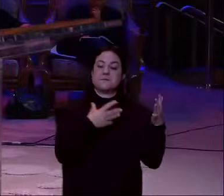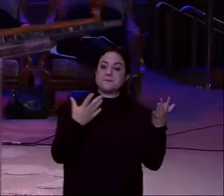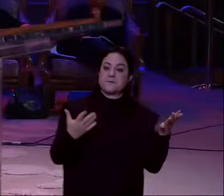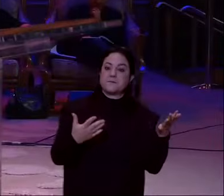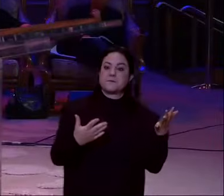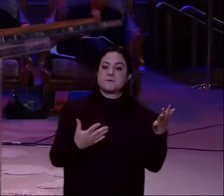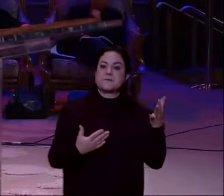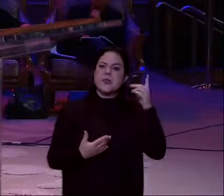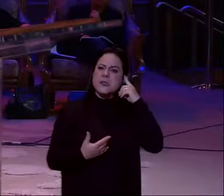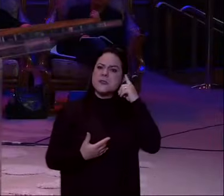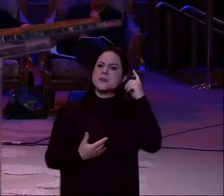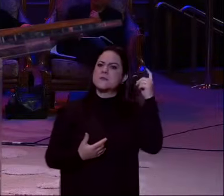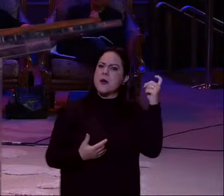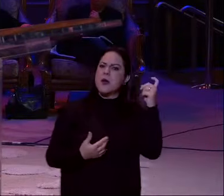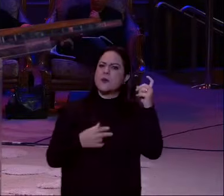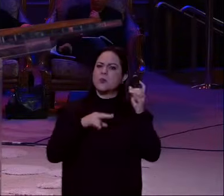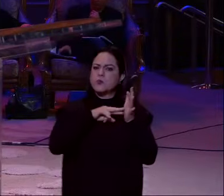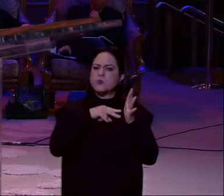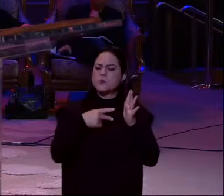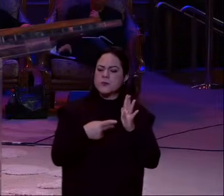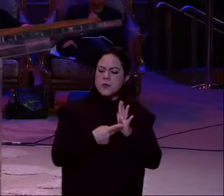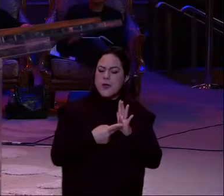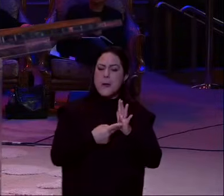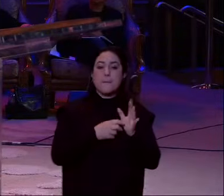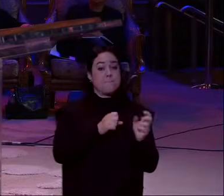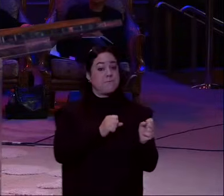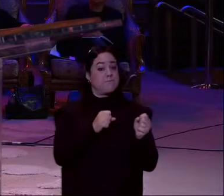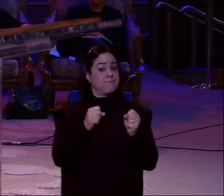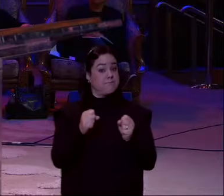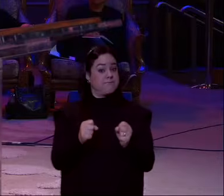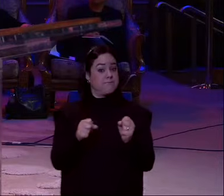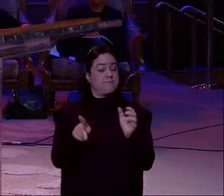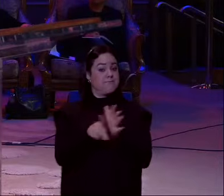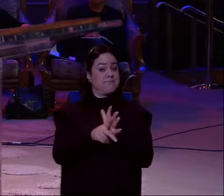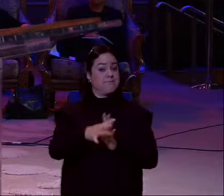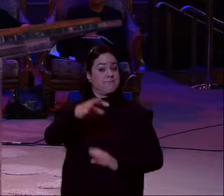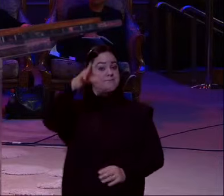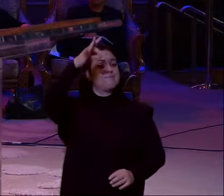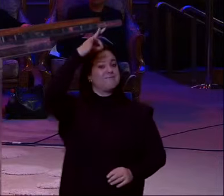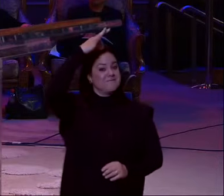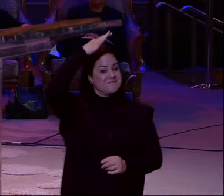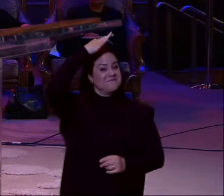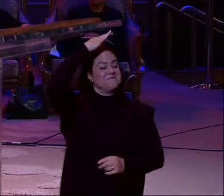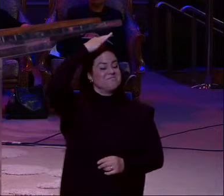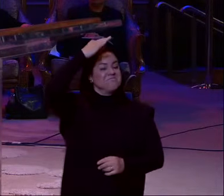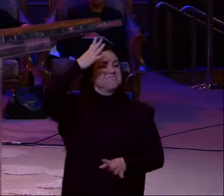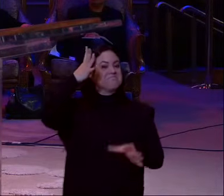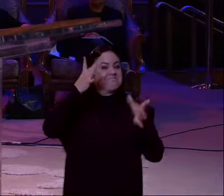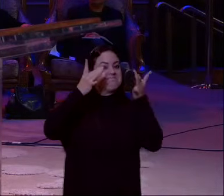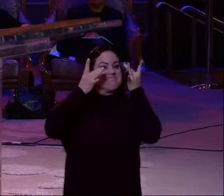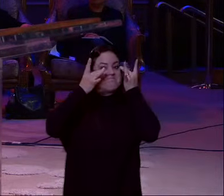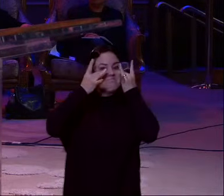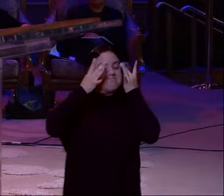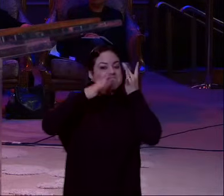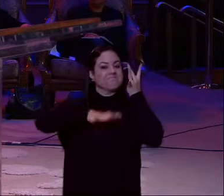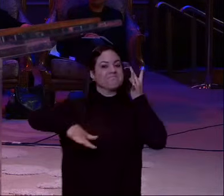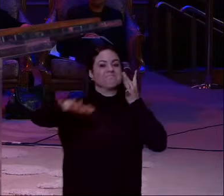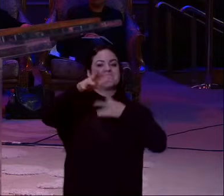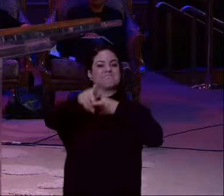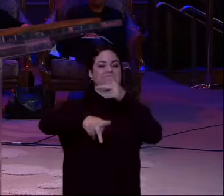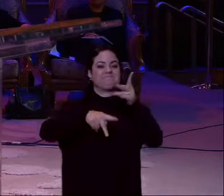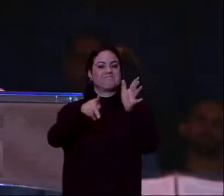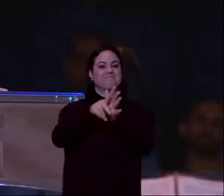Esse ruído representava o poder do Espírito Santo presente no meio do seu